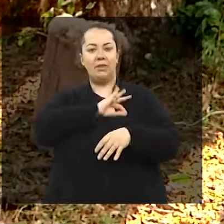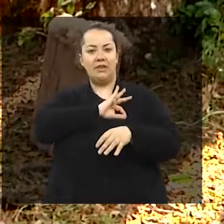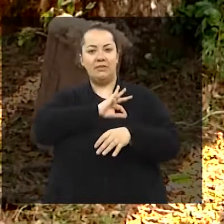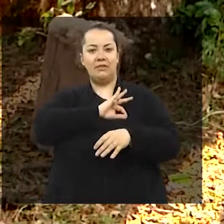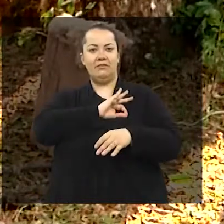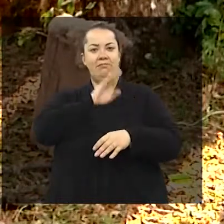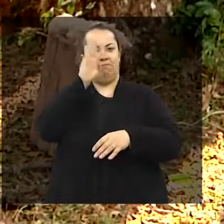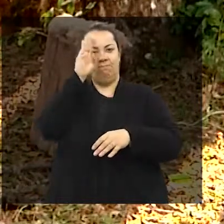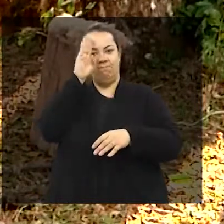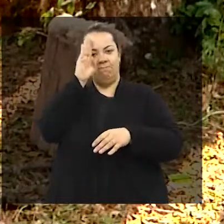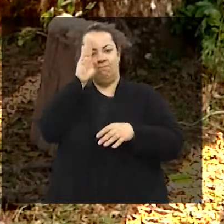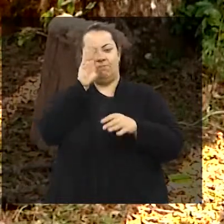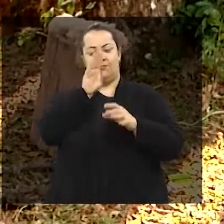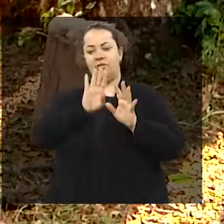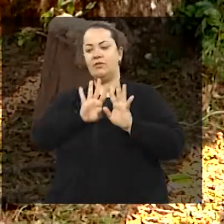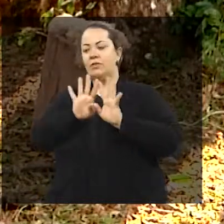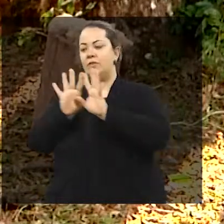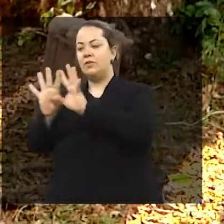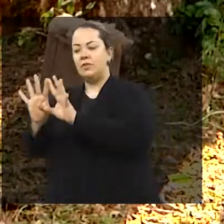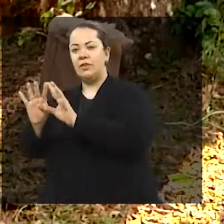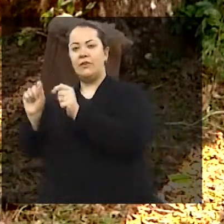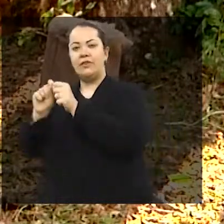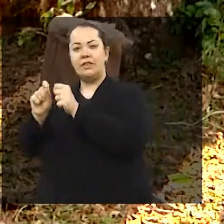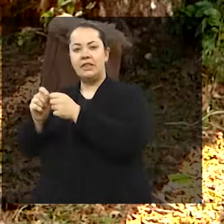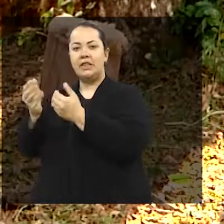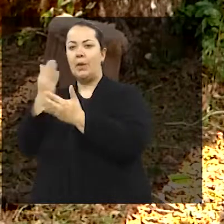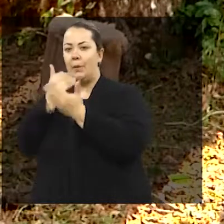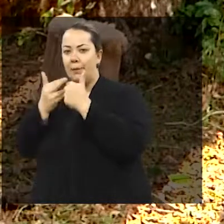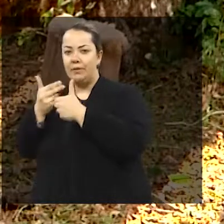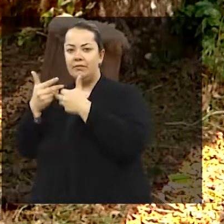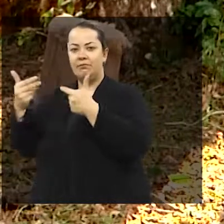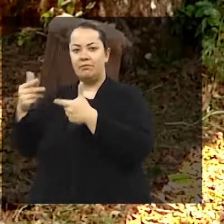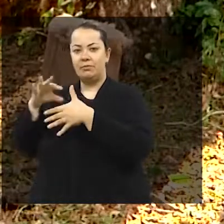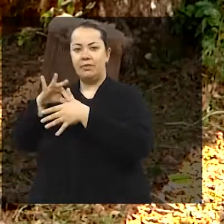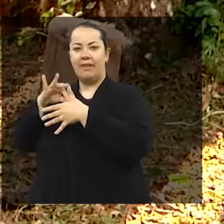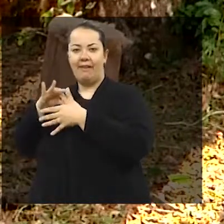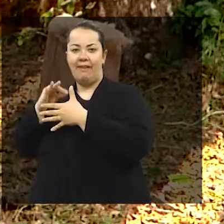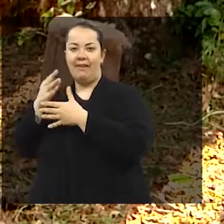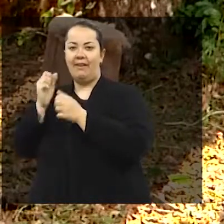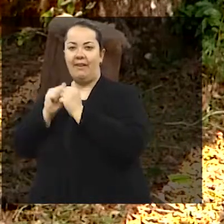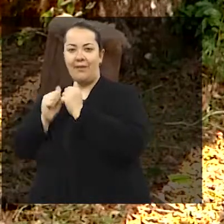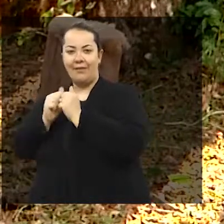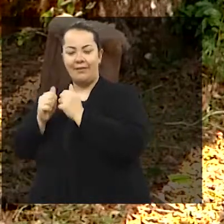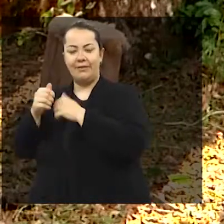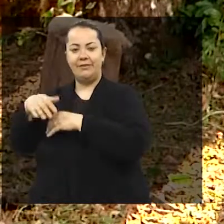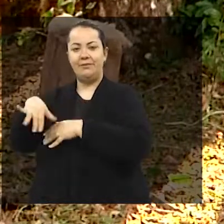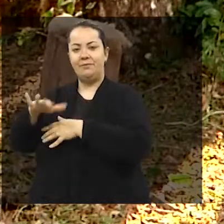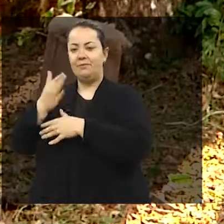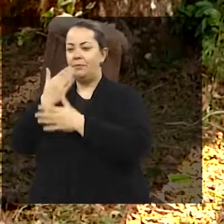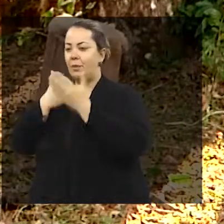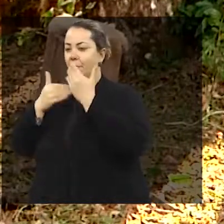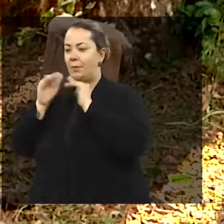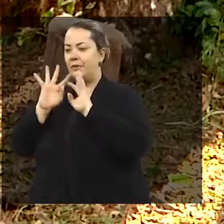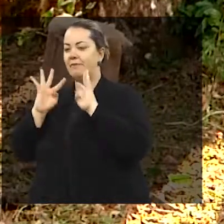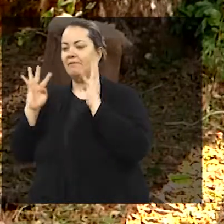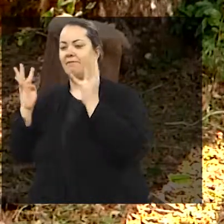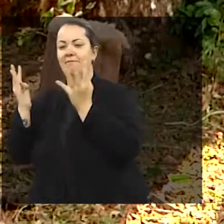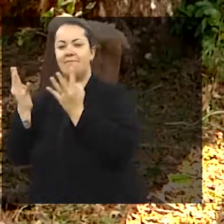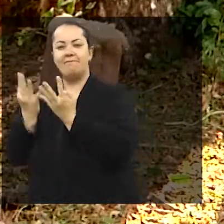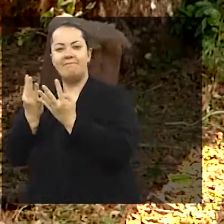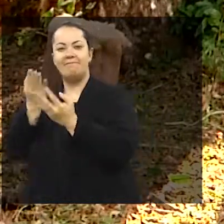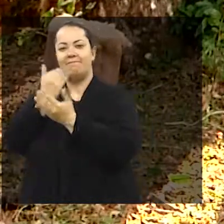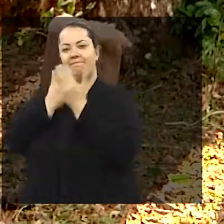o pessoal se reunia, a gente servia um prato tinha um palco montado ali onde que o pessoal dançava depois disso,